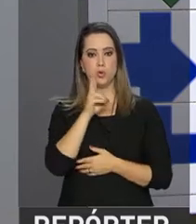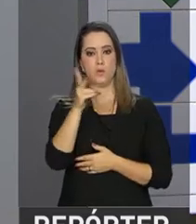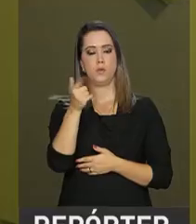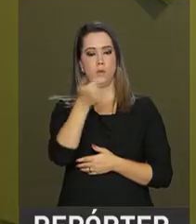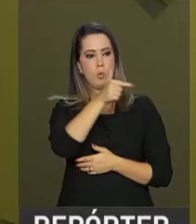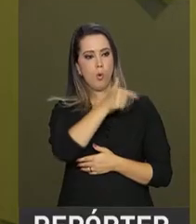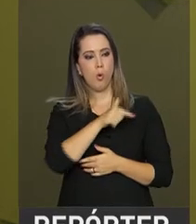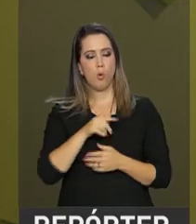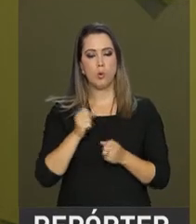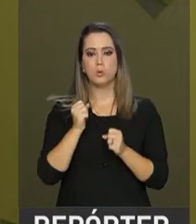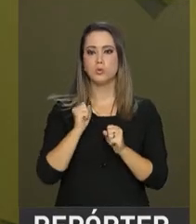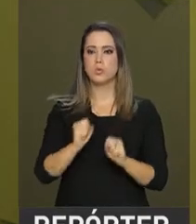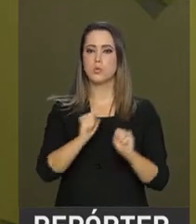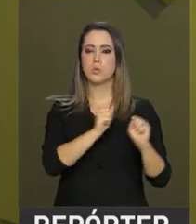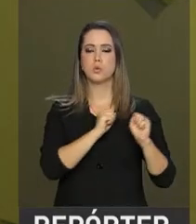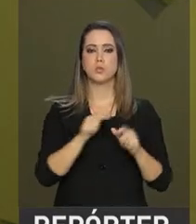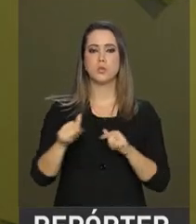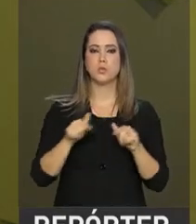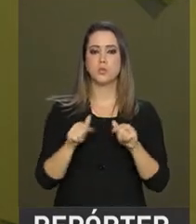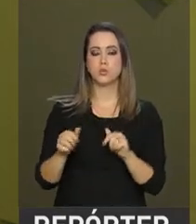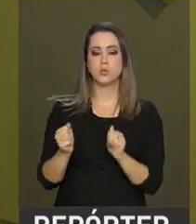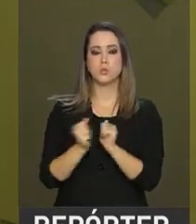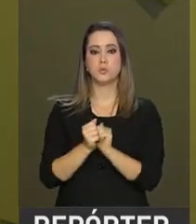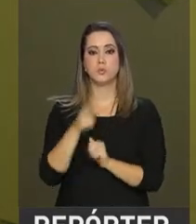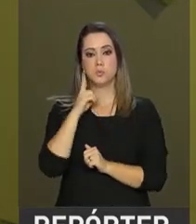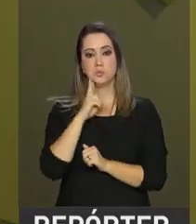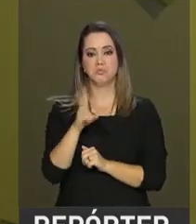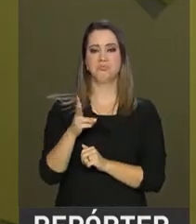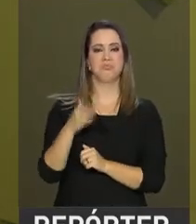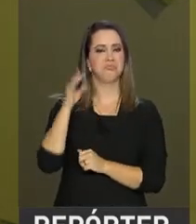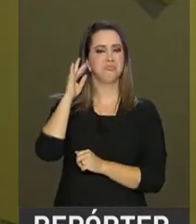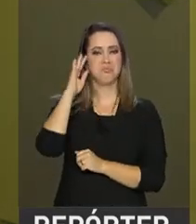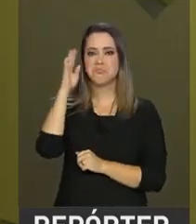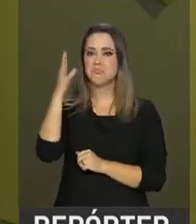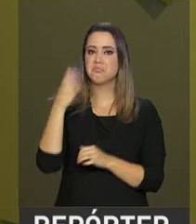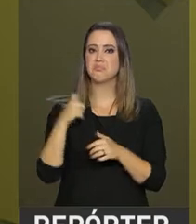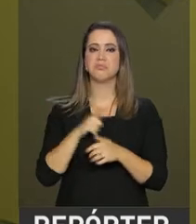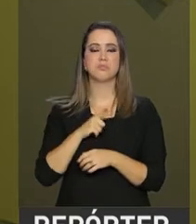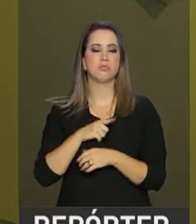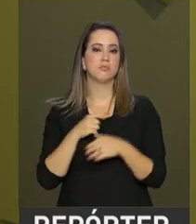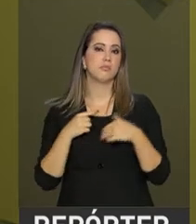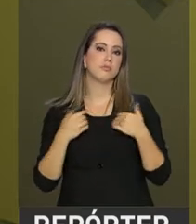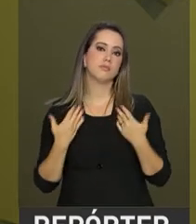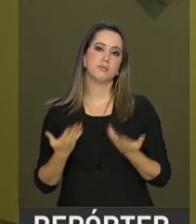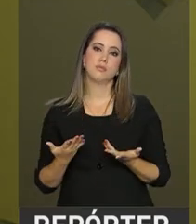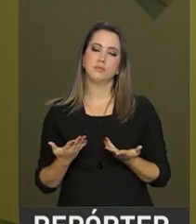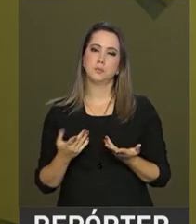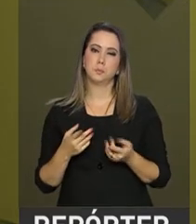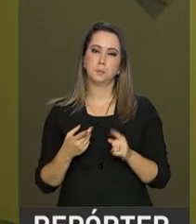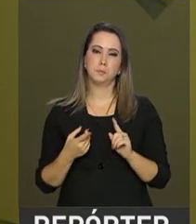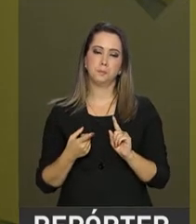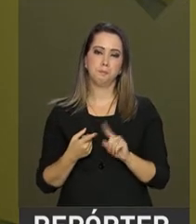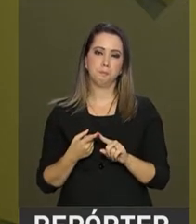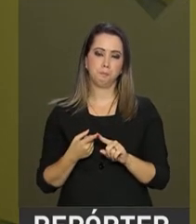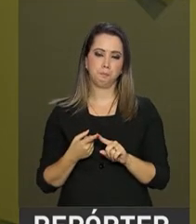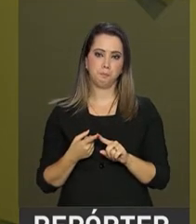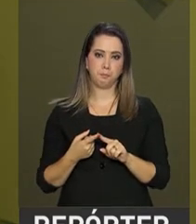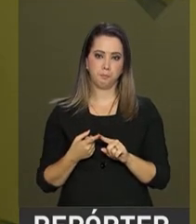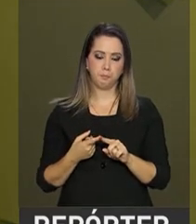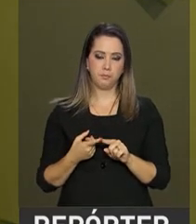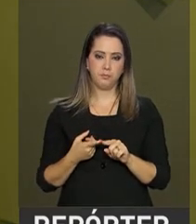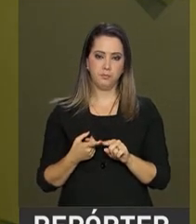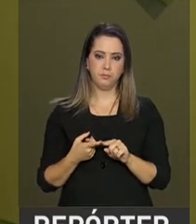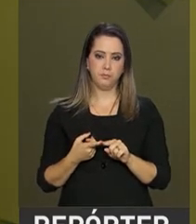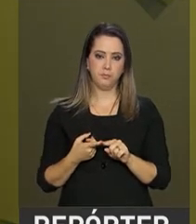de trabalho dele aonde a gente eu pelo menos não imaginava nexon da da parte de